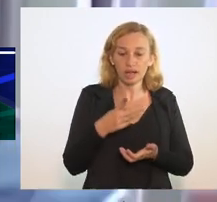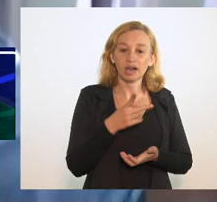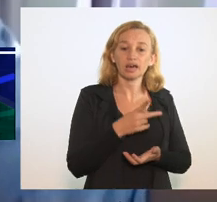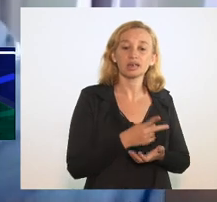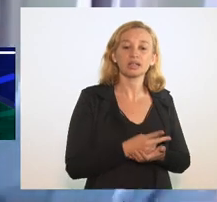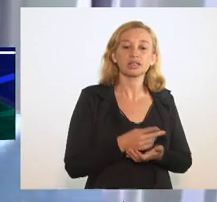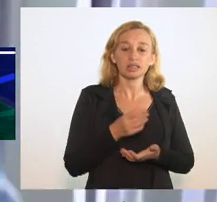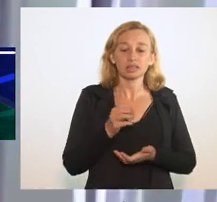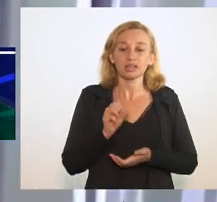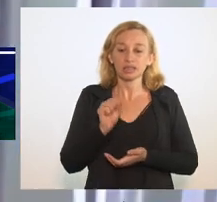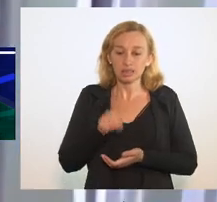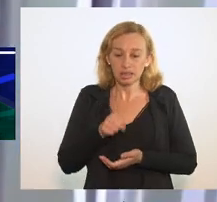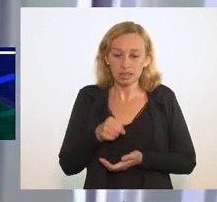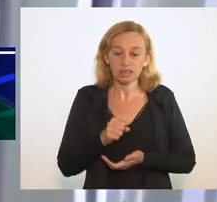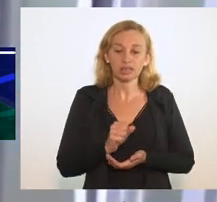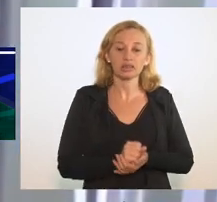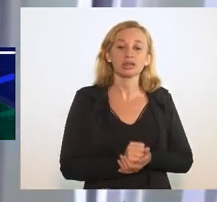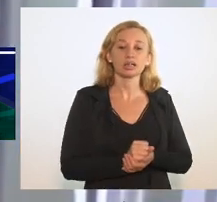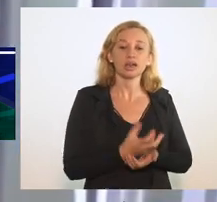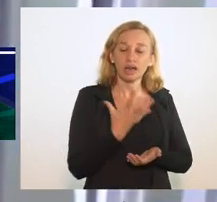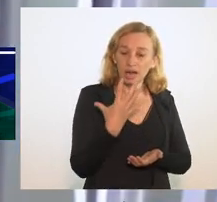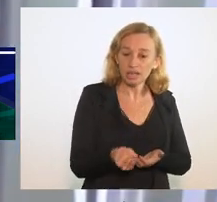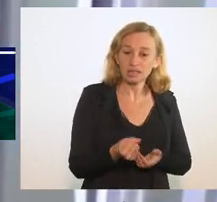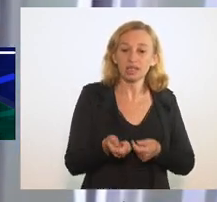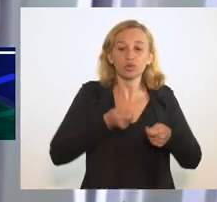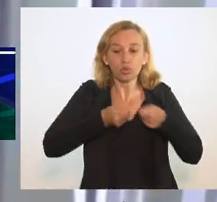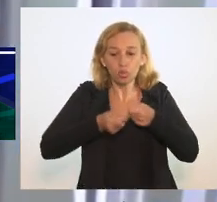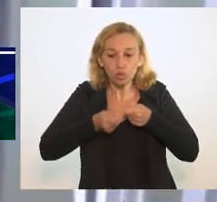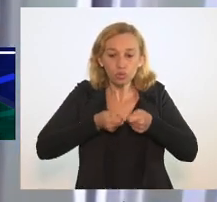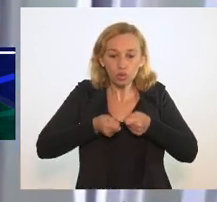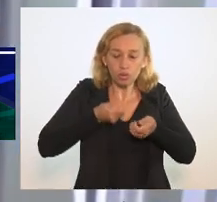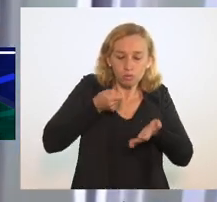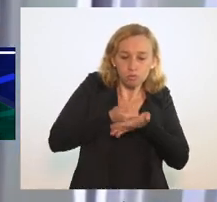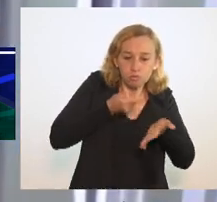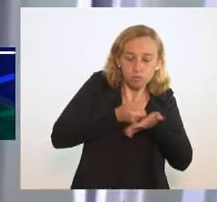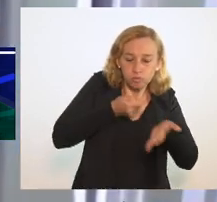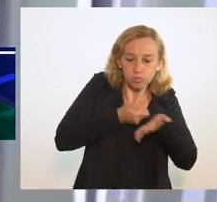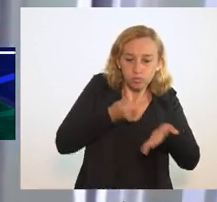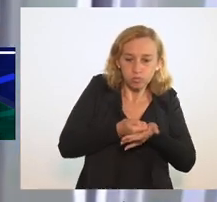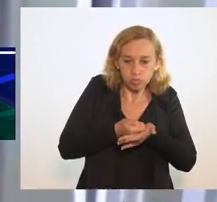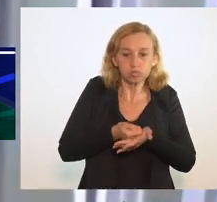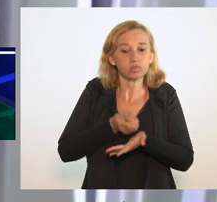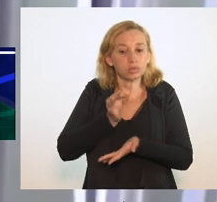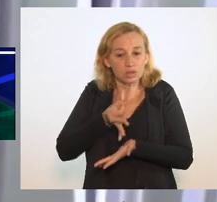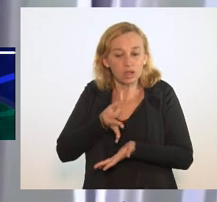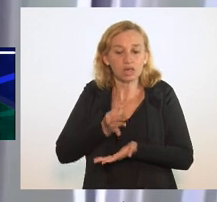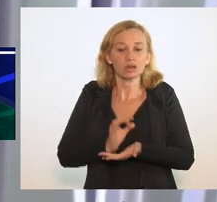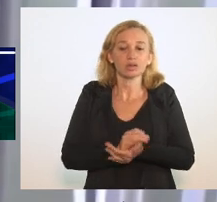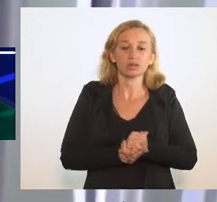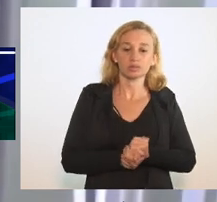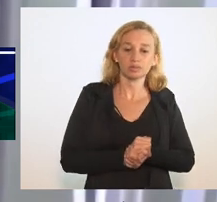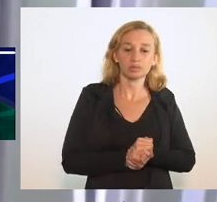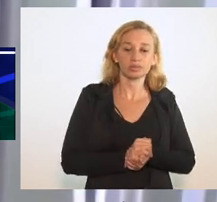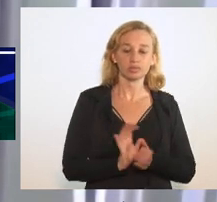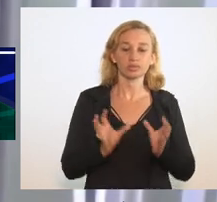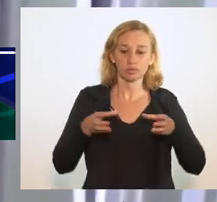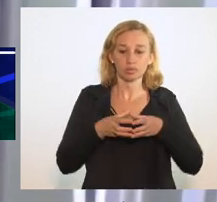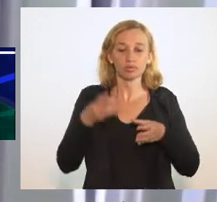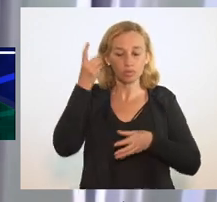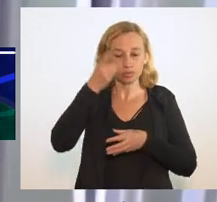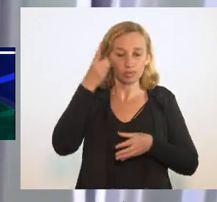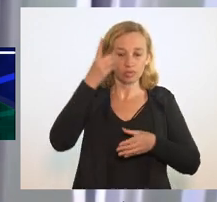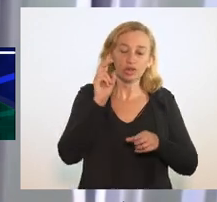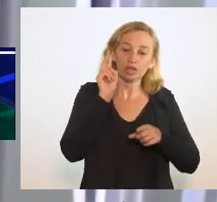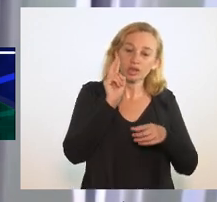favoravelmente, enfaticamente, a favor de um controle rigoroso, draconiano mesmo, por parte do Parlamento, em defesa